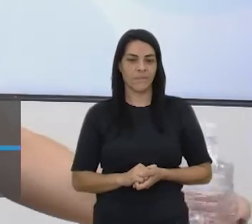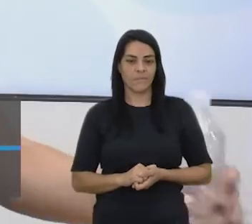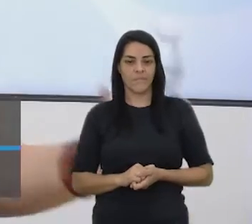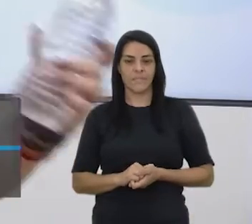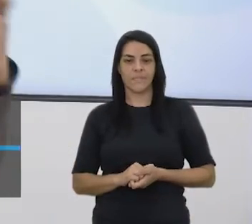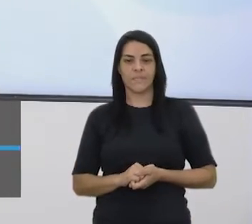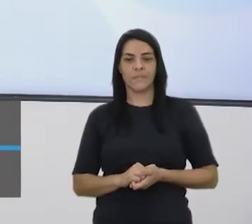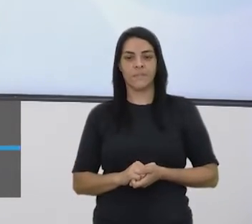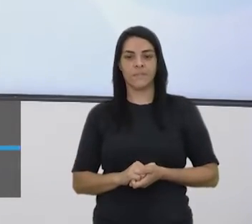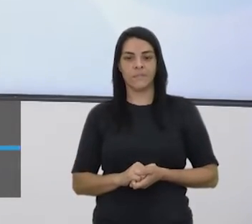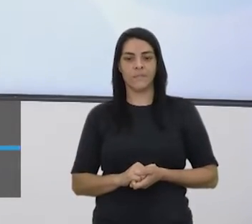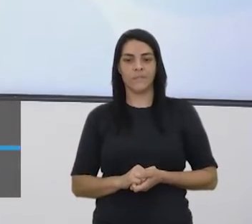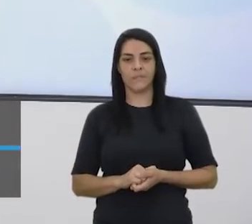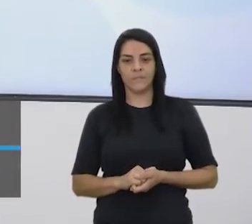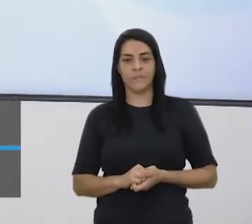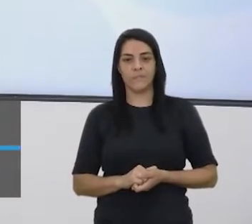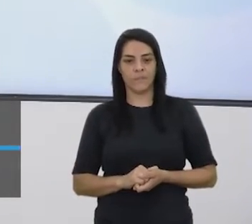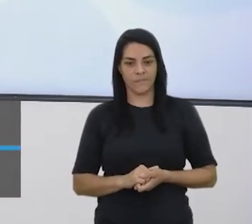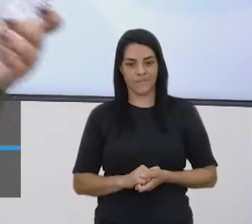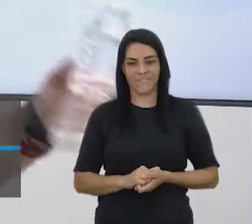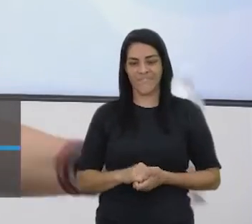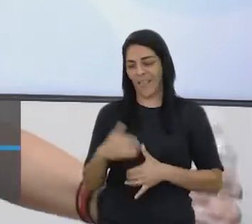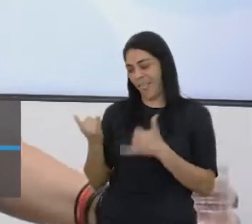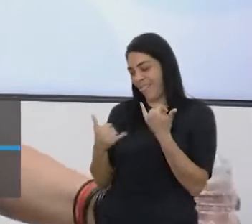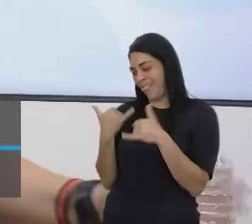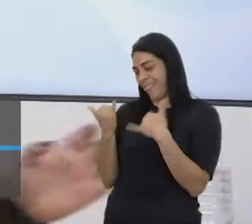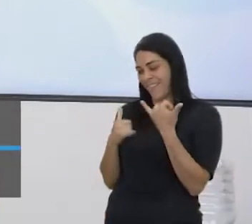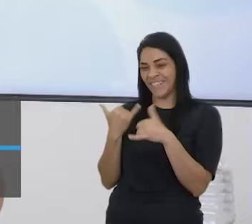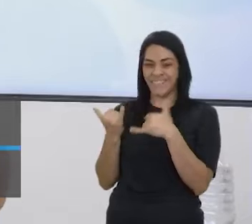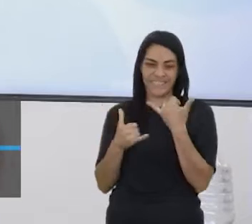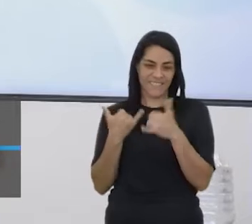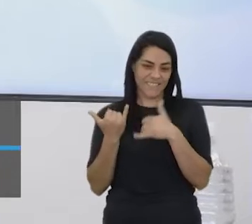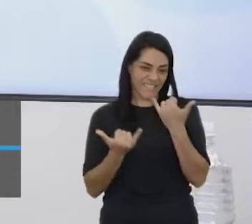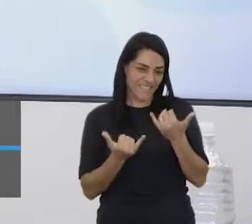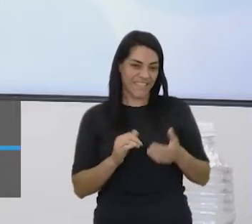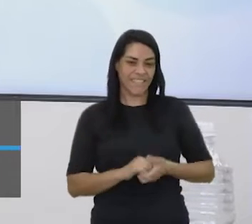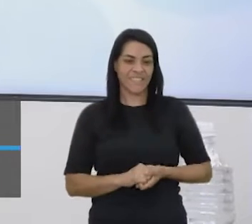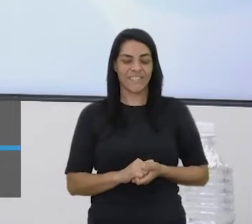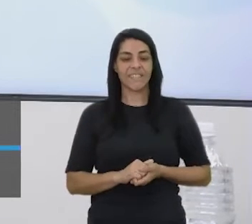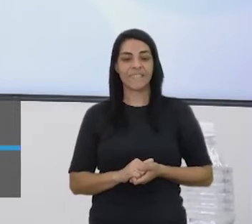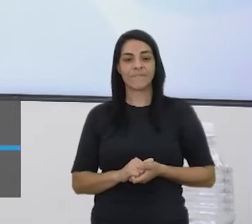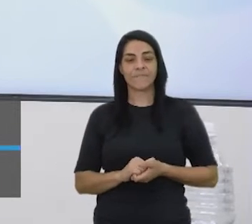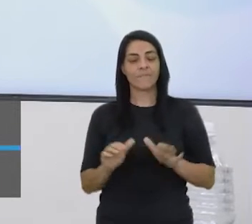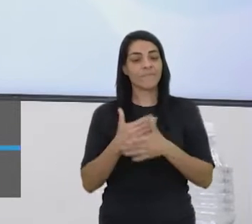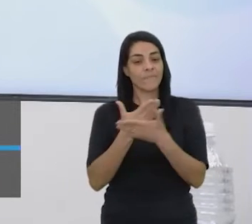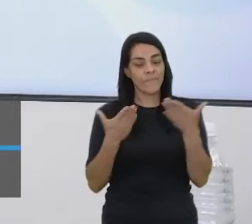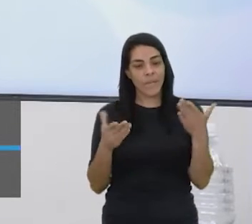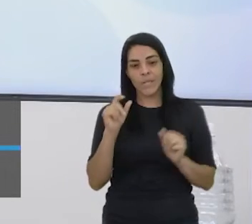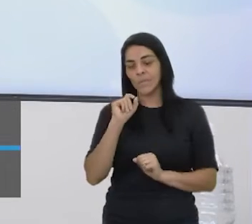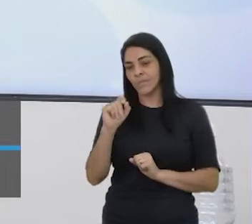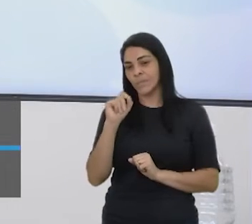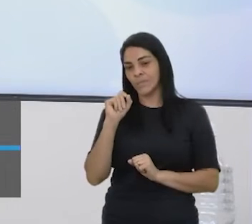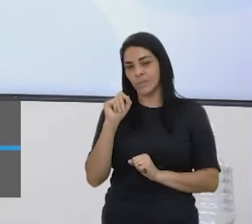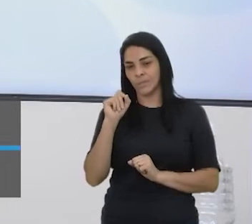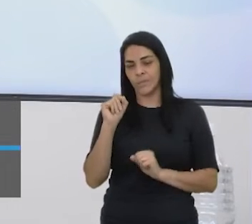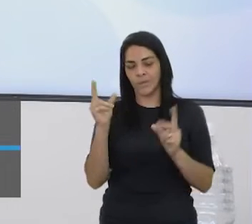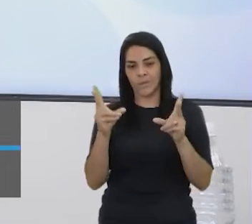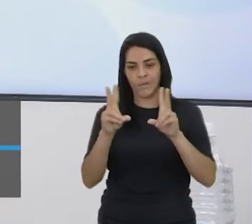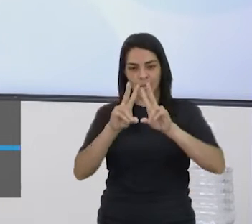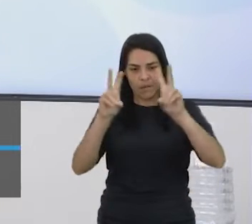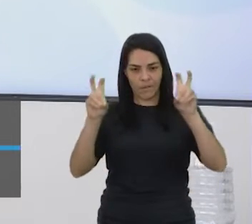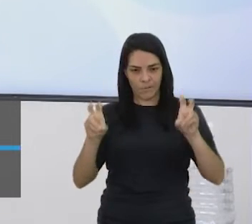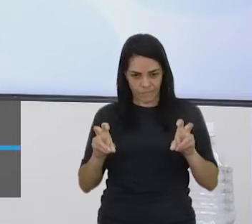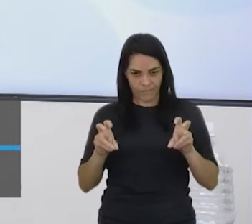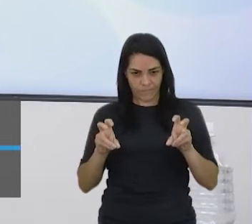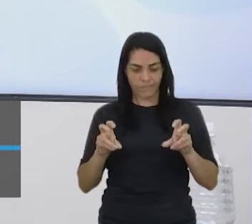aquelas né com a garrafa assim Norte isso sociológico a gente vai obviamente dar uma olhada aí para alguns conteúdos de sociologia